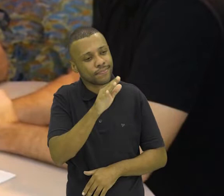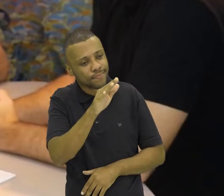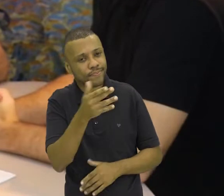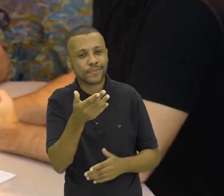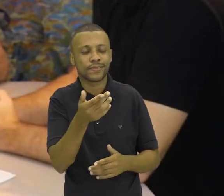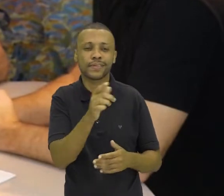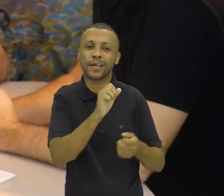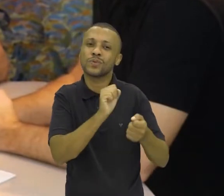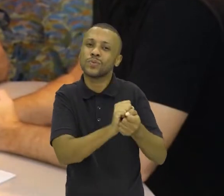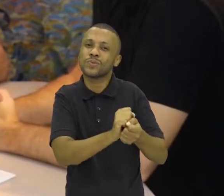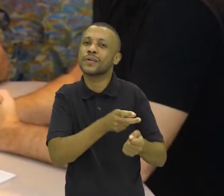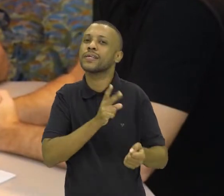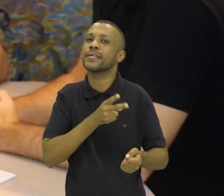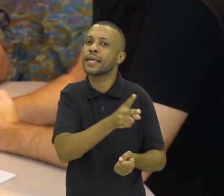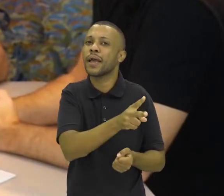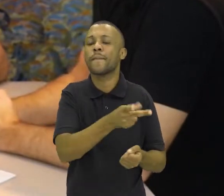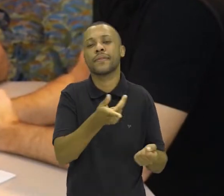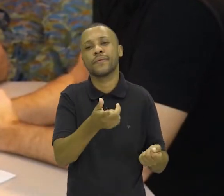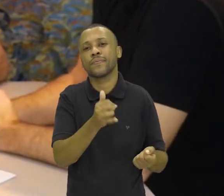para lá e para cá.